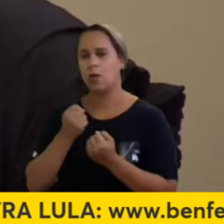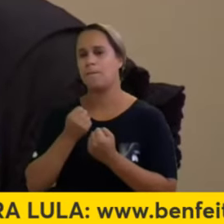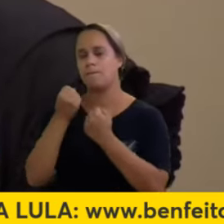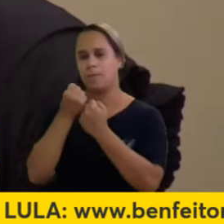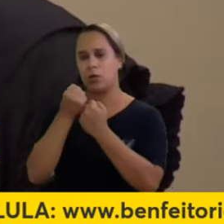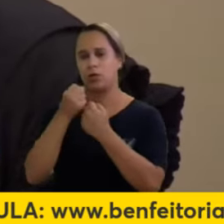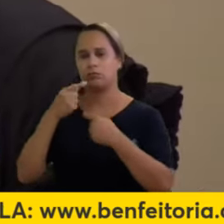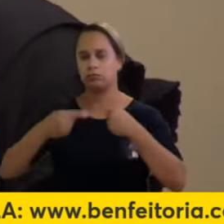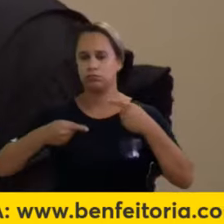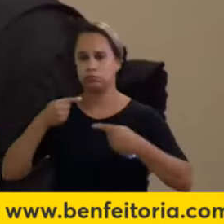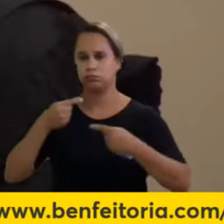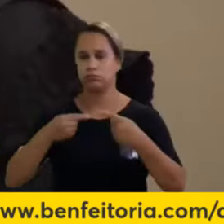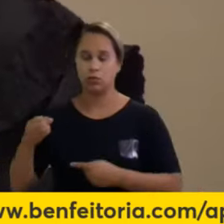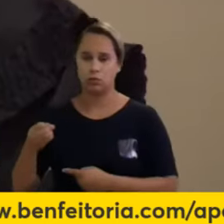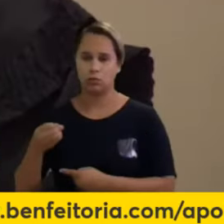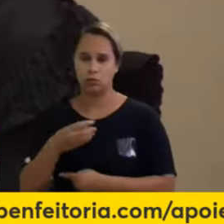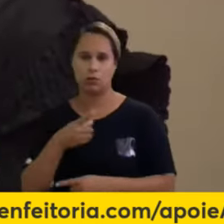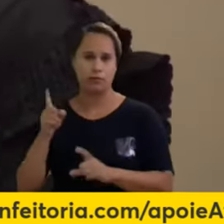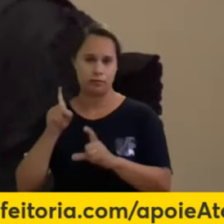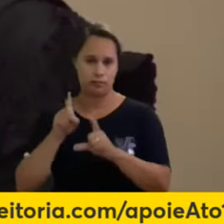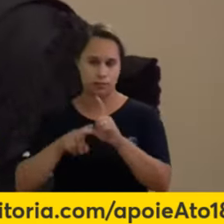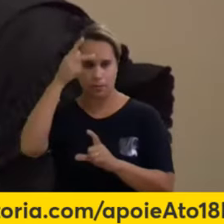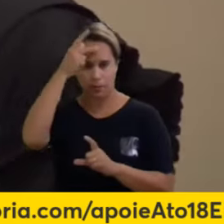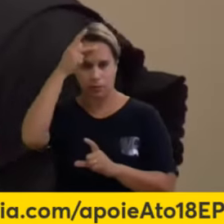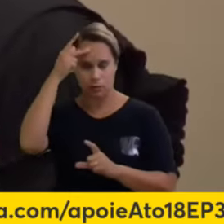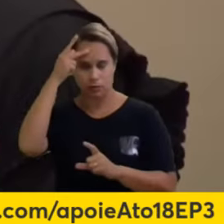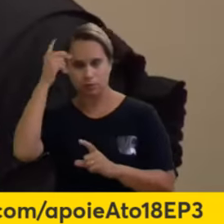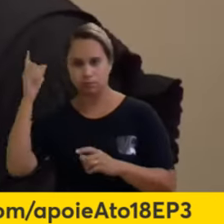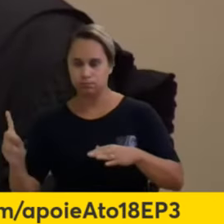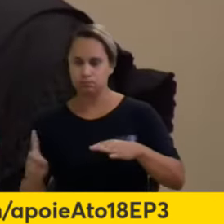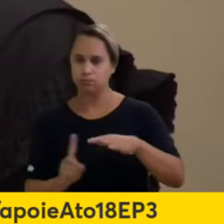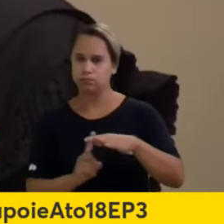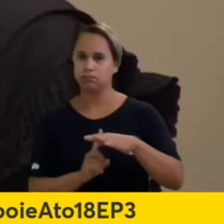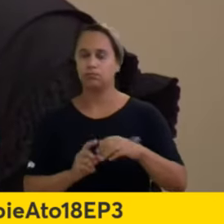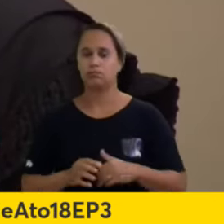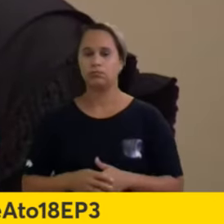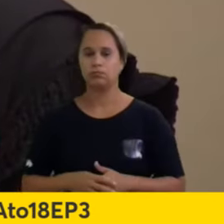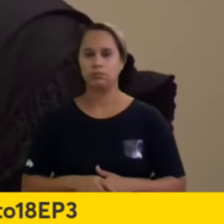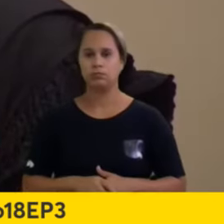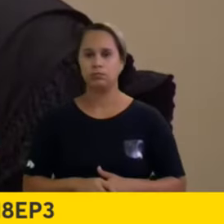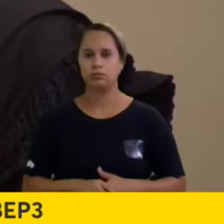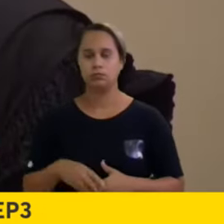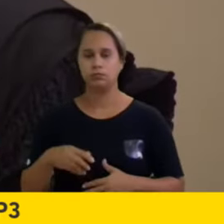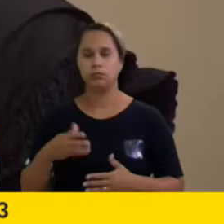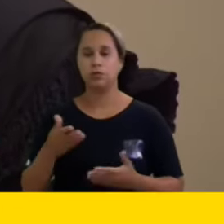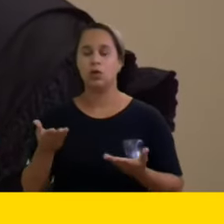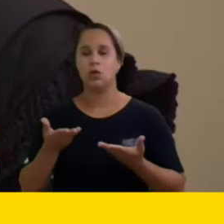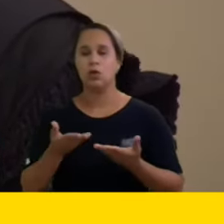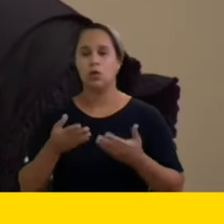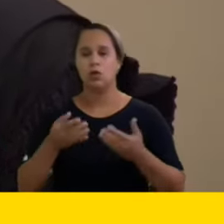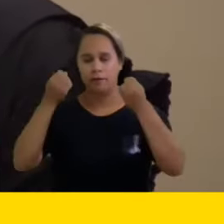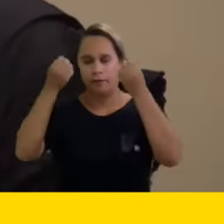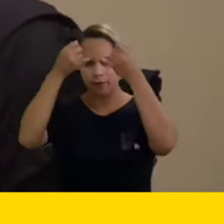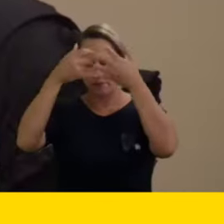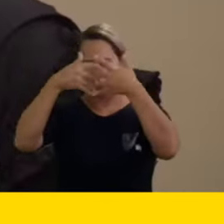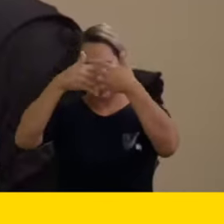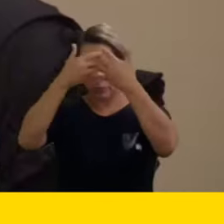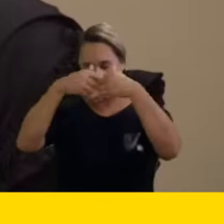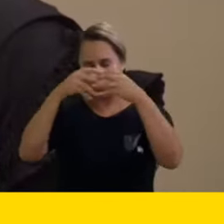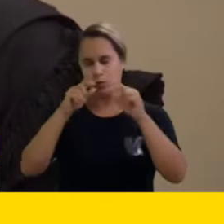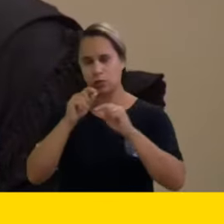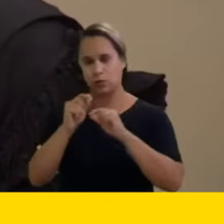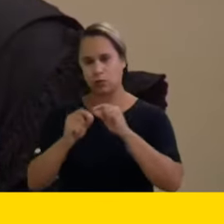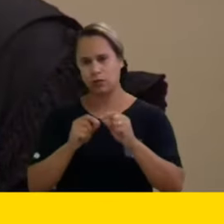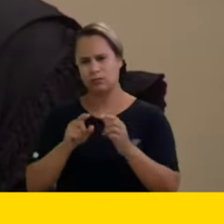exemplo aqui senhor presidente eu trouxe uma reflexão que me chamou bastante atenção é de se indagar ainda se a